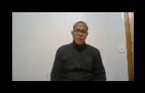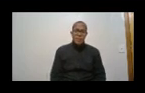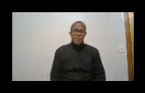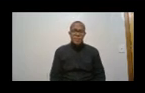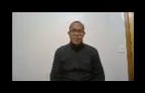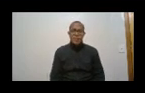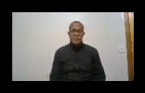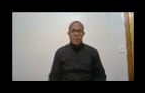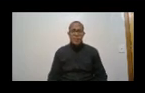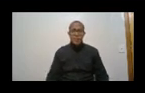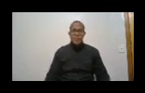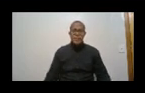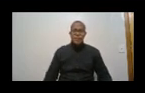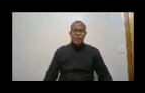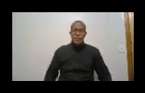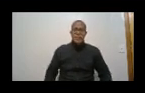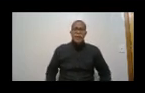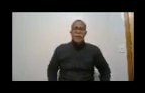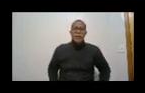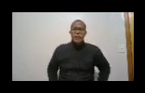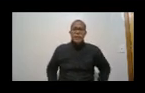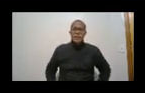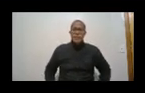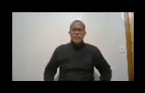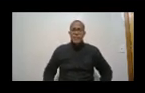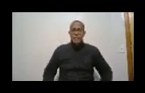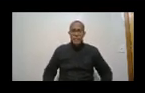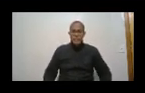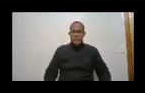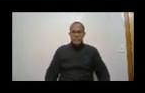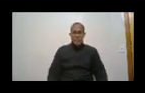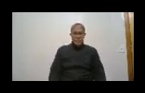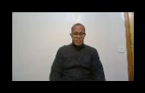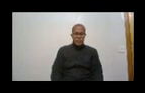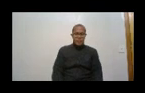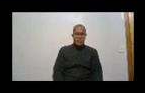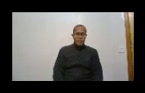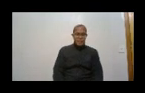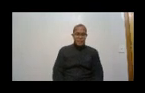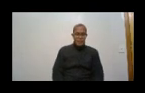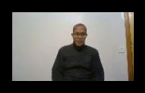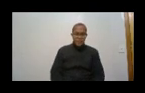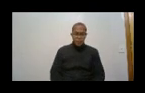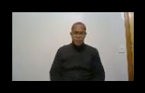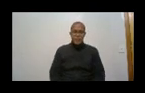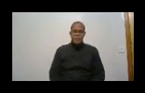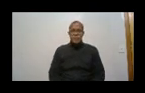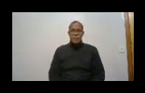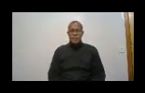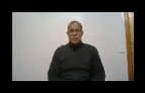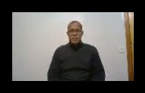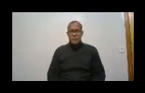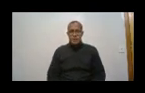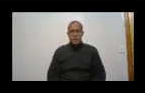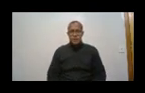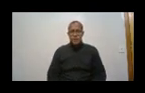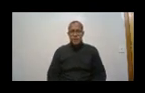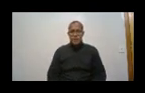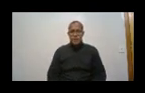eliminada, droga com a setinha marronzinha, lipo, se mantendo na circulação, e na imagem abaixo, o senhor